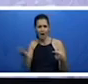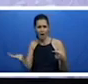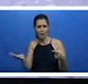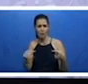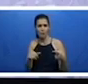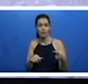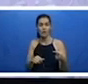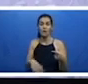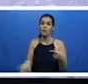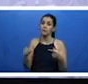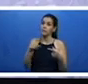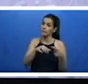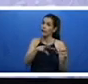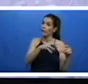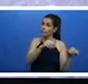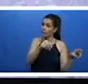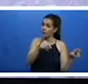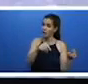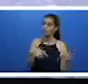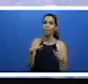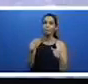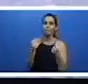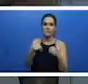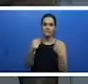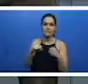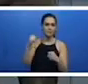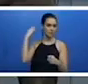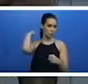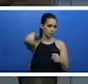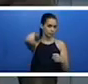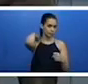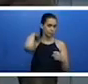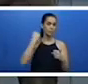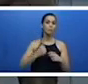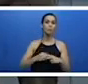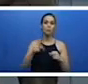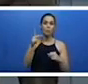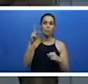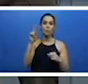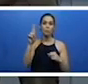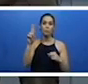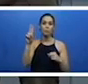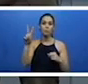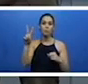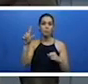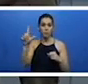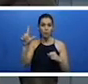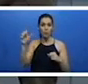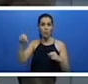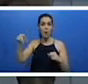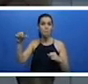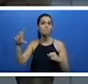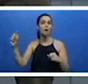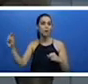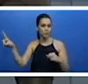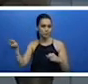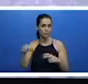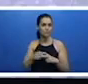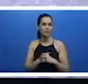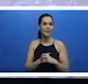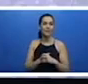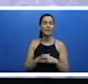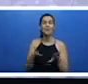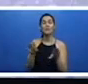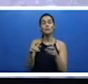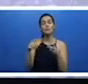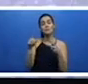por pulmões. Houve necessidade de haver uma evolução e o desenvolvimento de pulmões. O segundo aspecto, como eu disse, é a